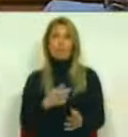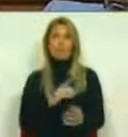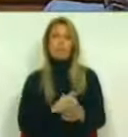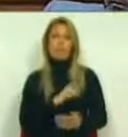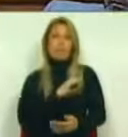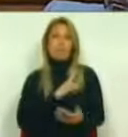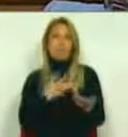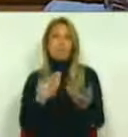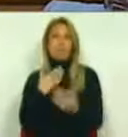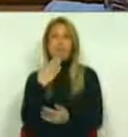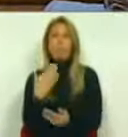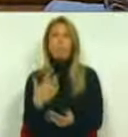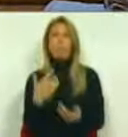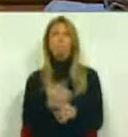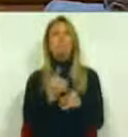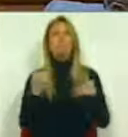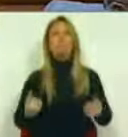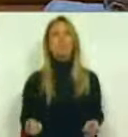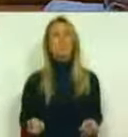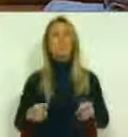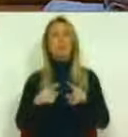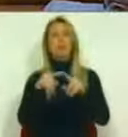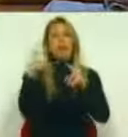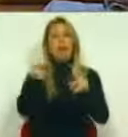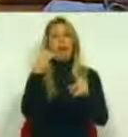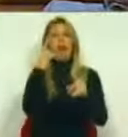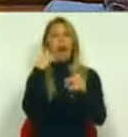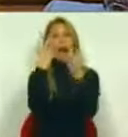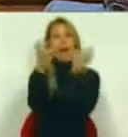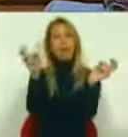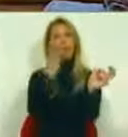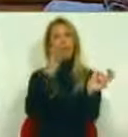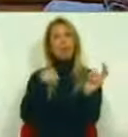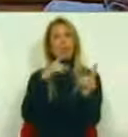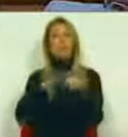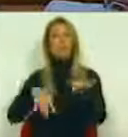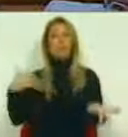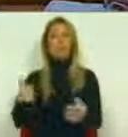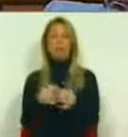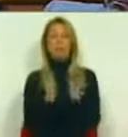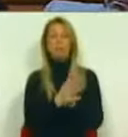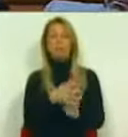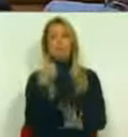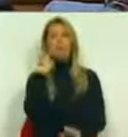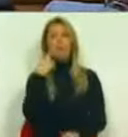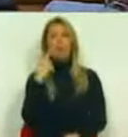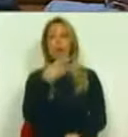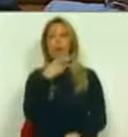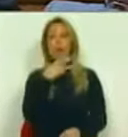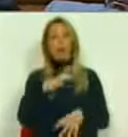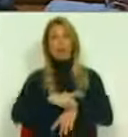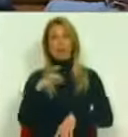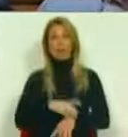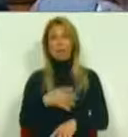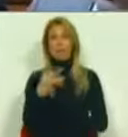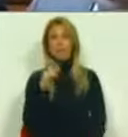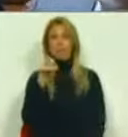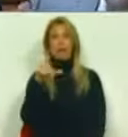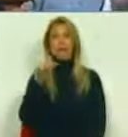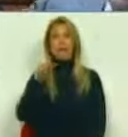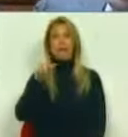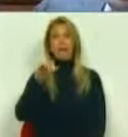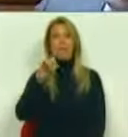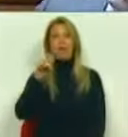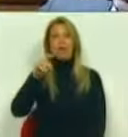a assistir a este plenário. Todos conhecemos a terrível doença que é a paramielidose, vulgarmente conhecida como a doença dos